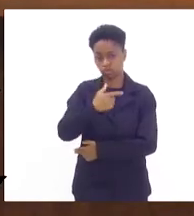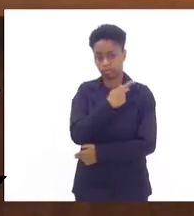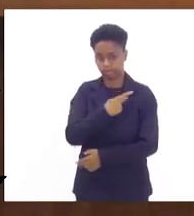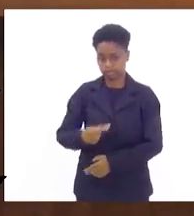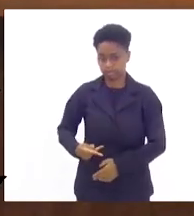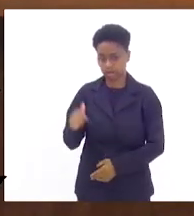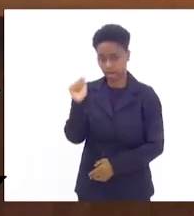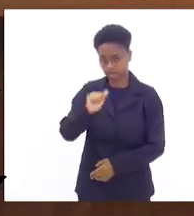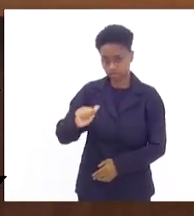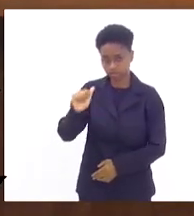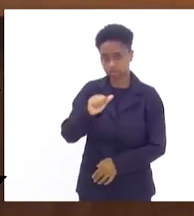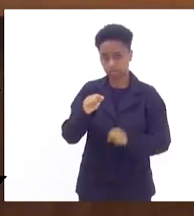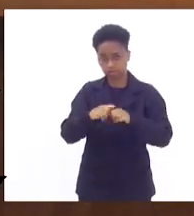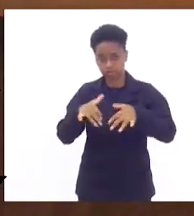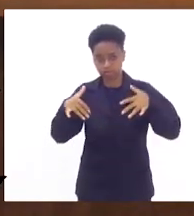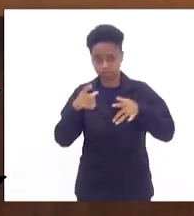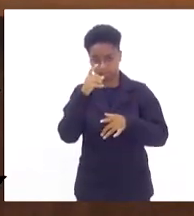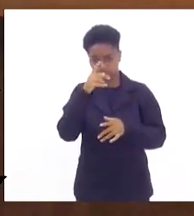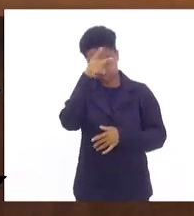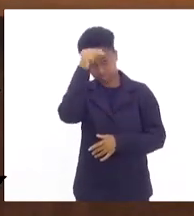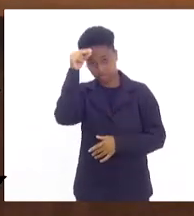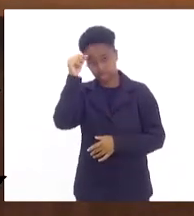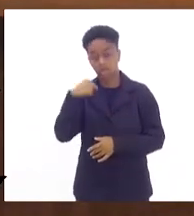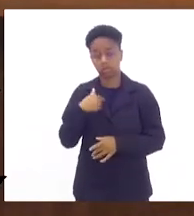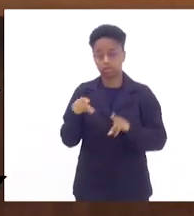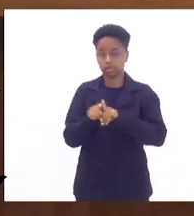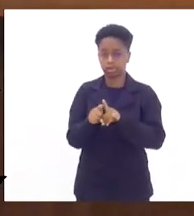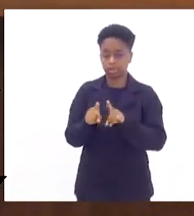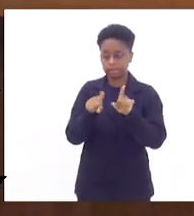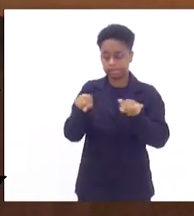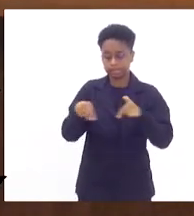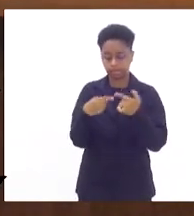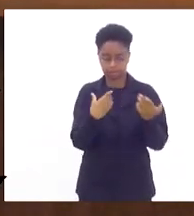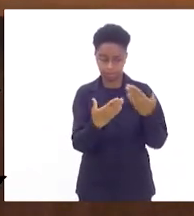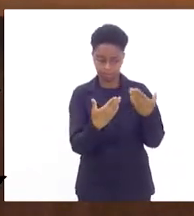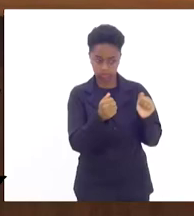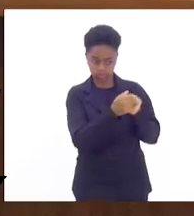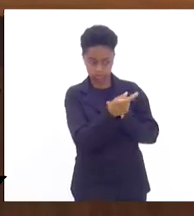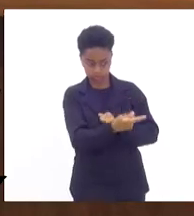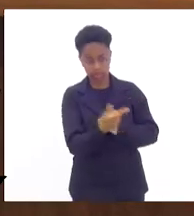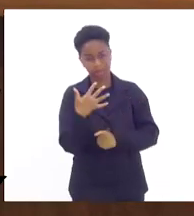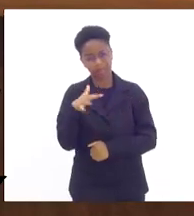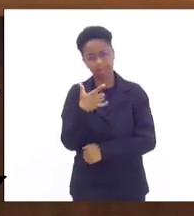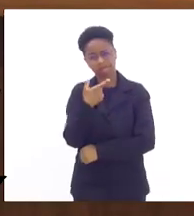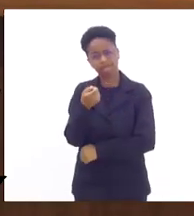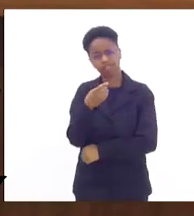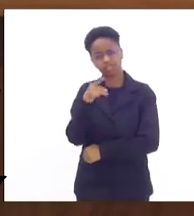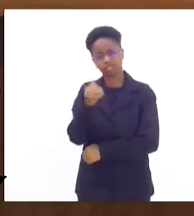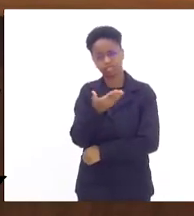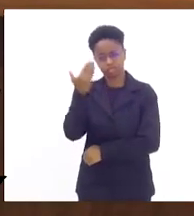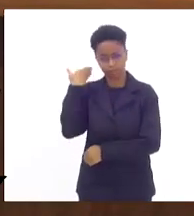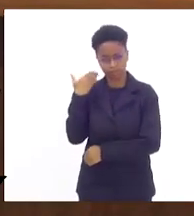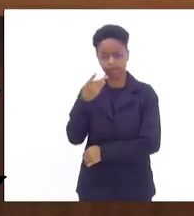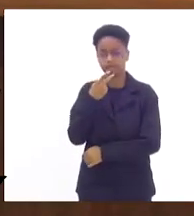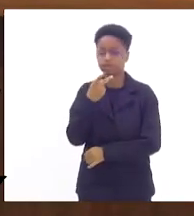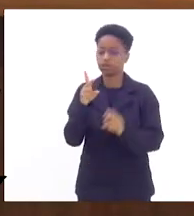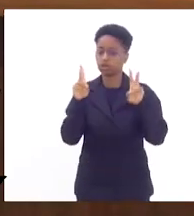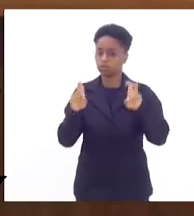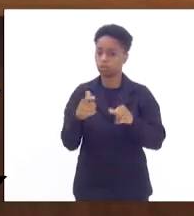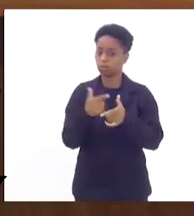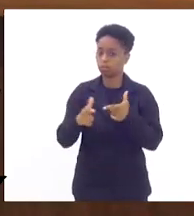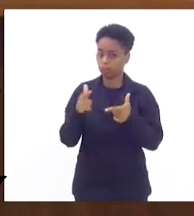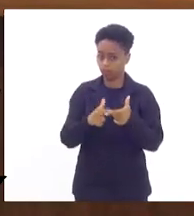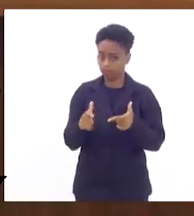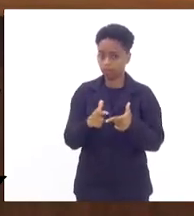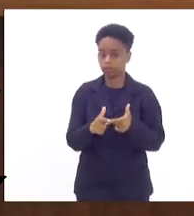das Câmaras Municipais, tive com Vossa Excelência no gabinete mais ou menos 20 dias atrás, falando do grande problema, né,